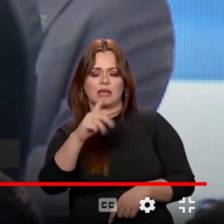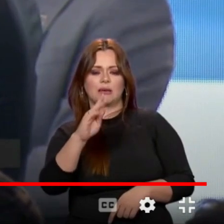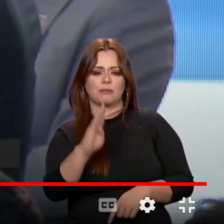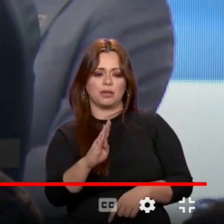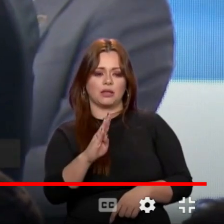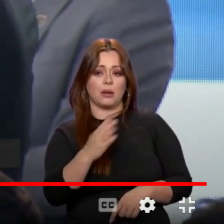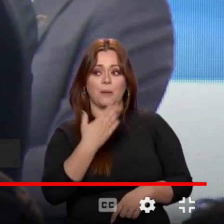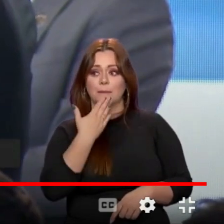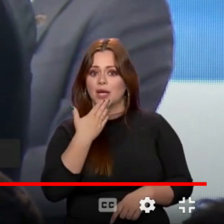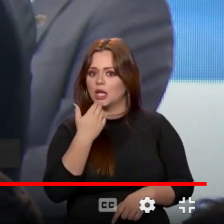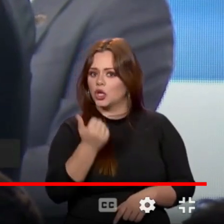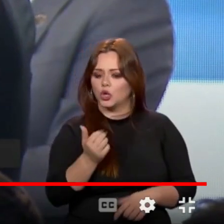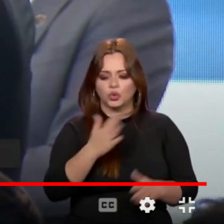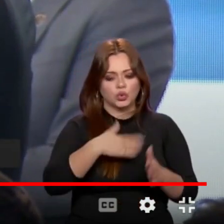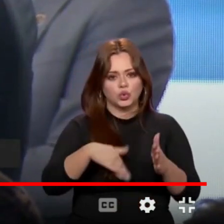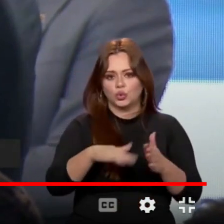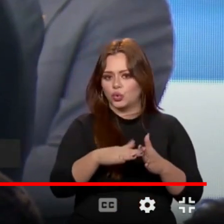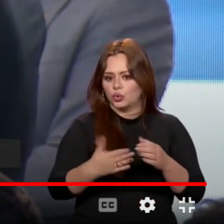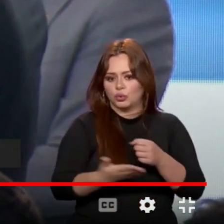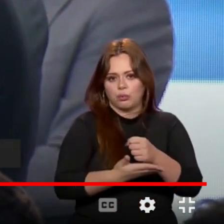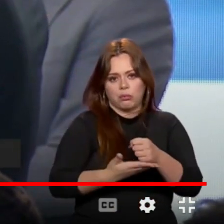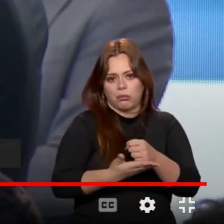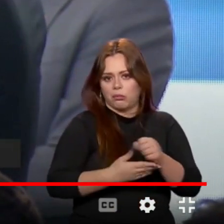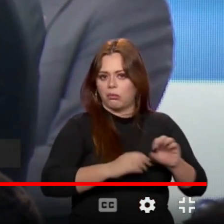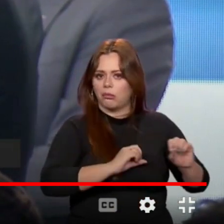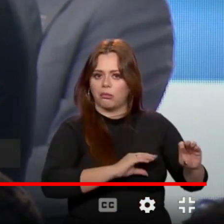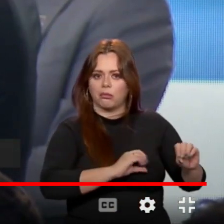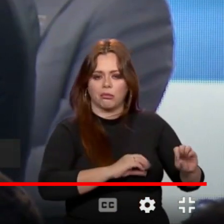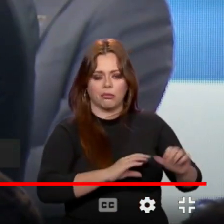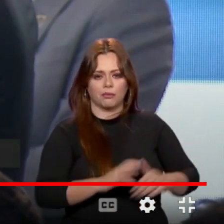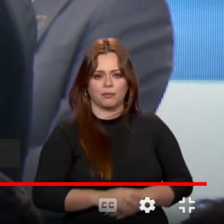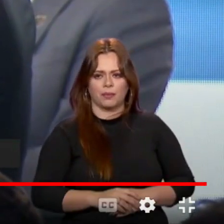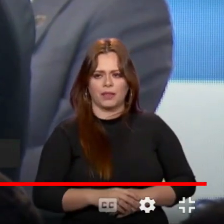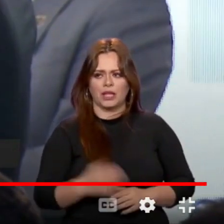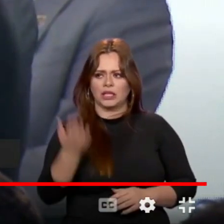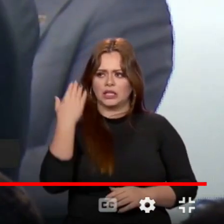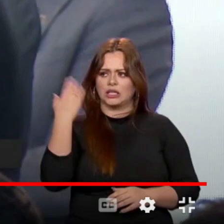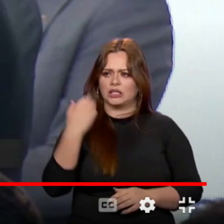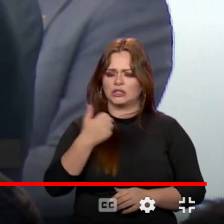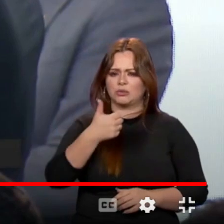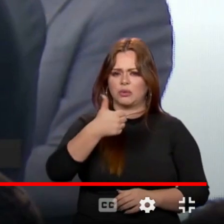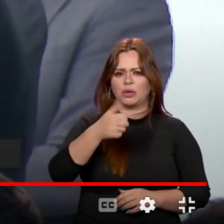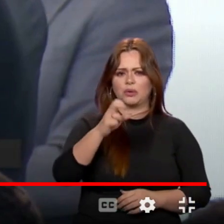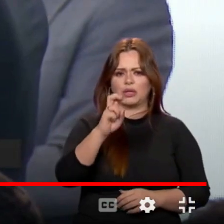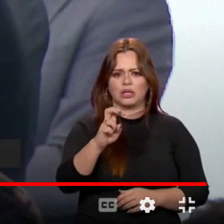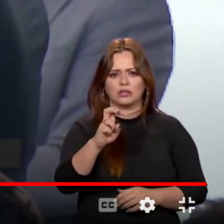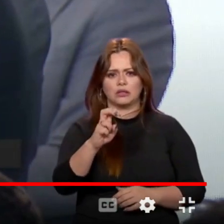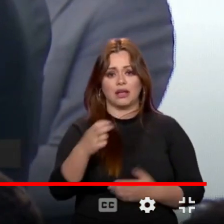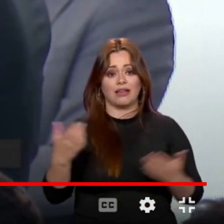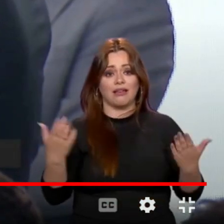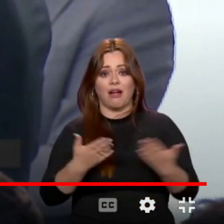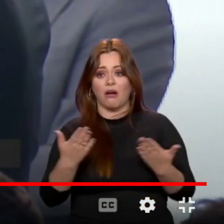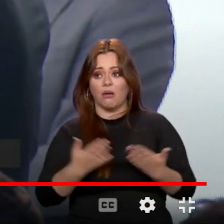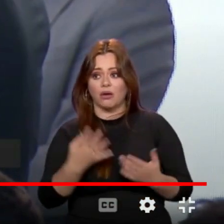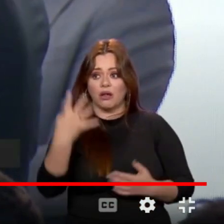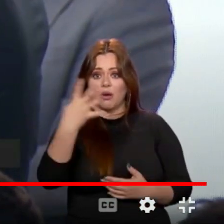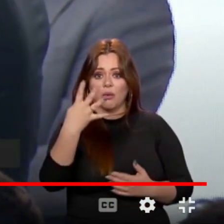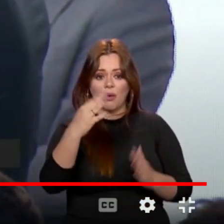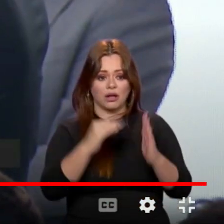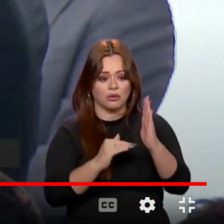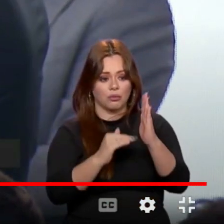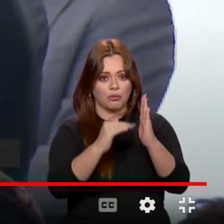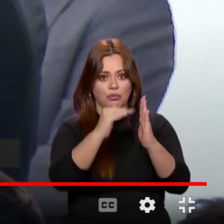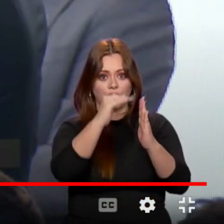ensino fundamental, que alguns anos atrás era o 15º e que pulou para 4º no ensino médio